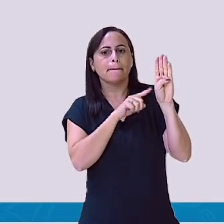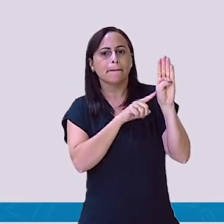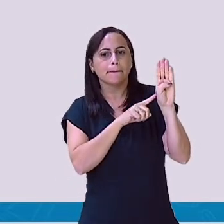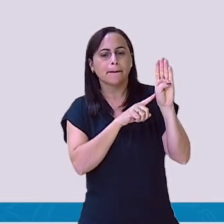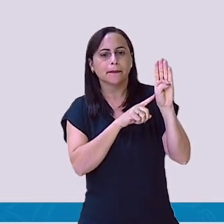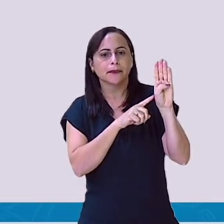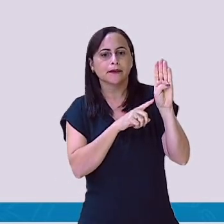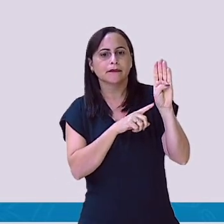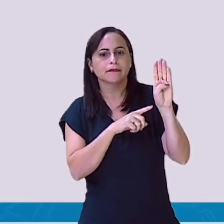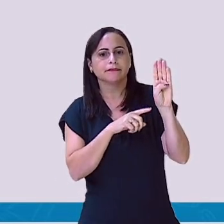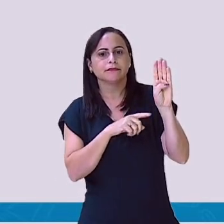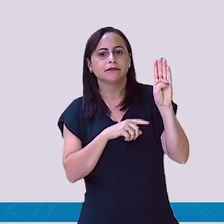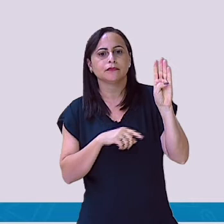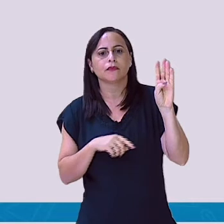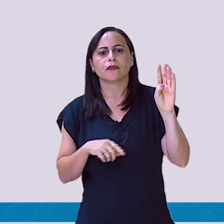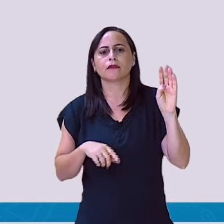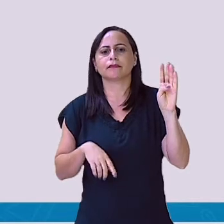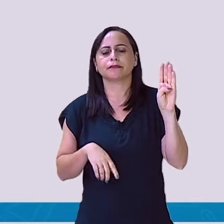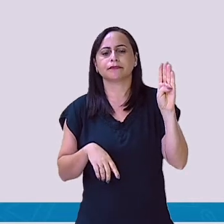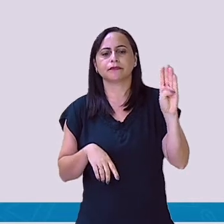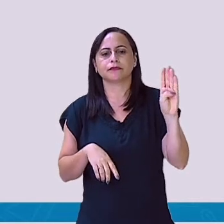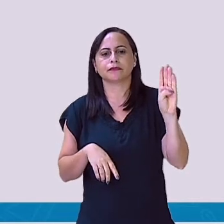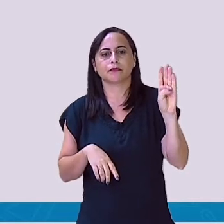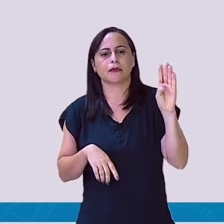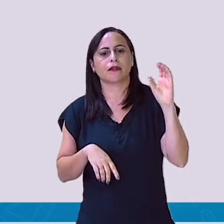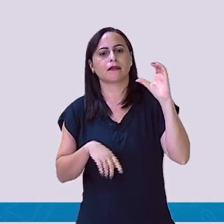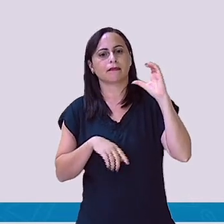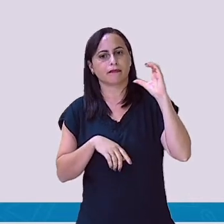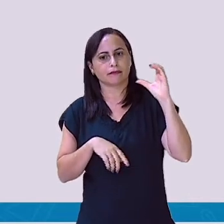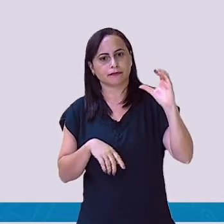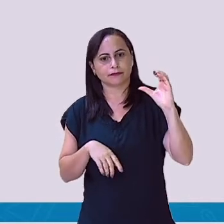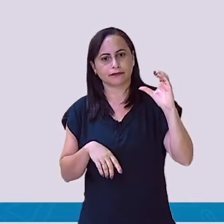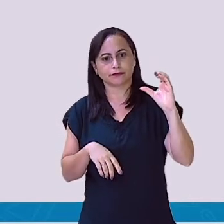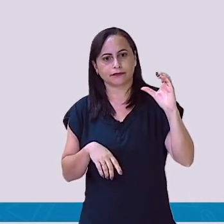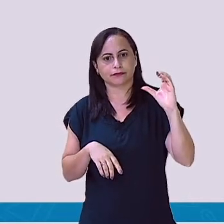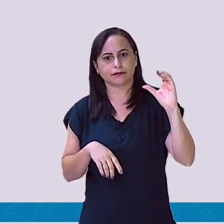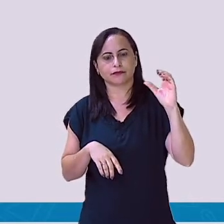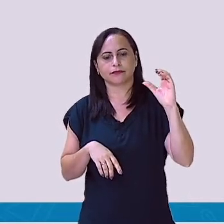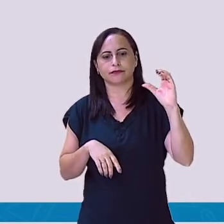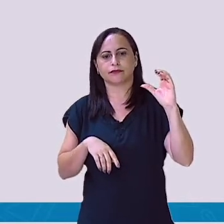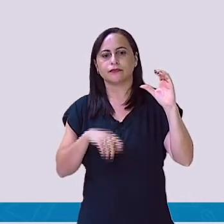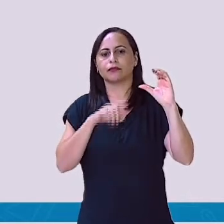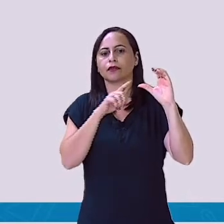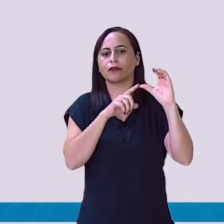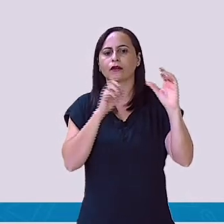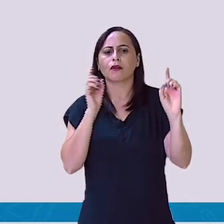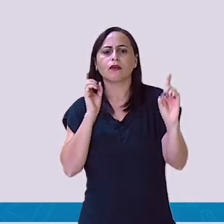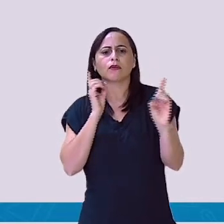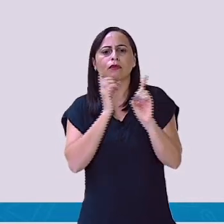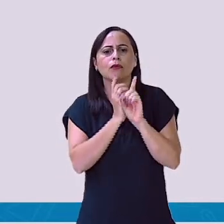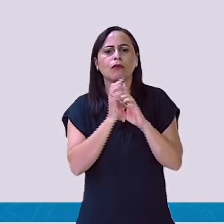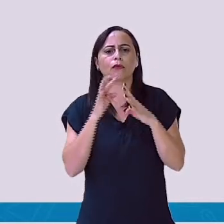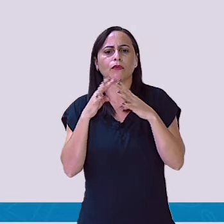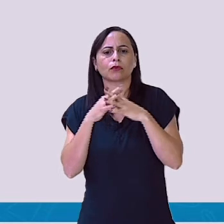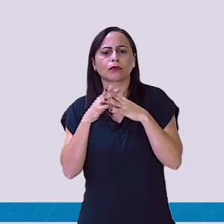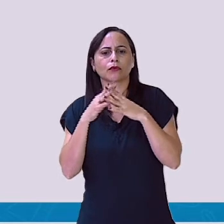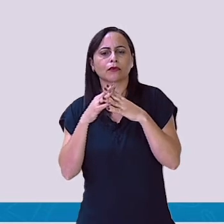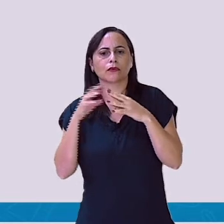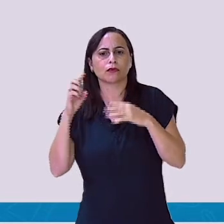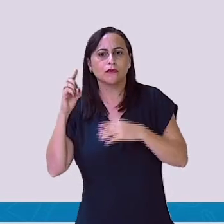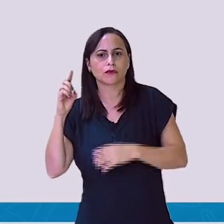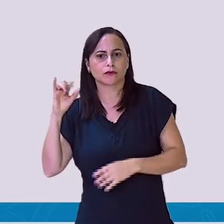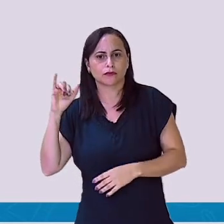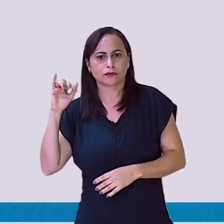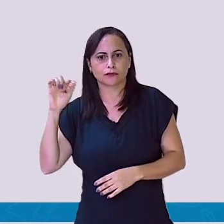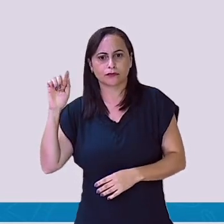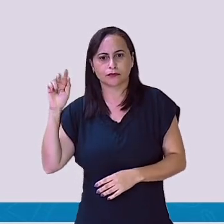B, encontro vocálico e encontro consonantal. Letra C, encontro consonantal e